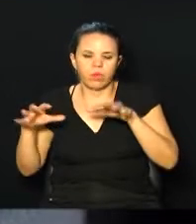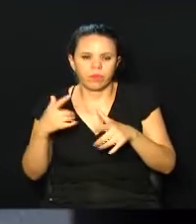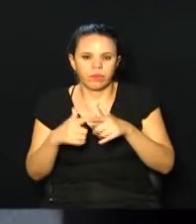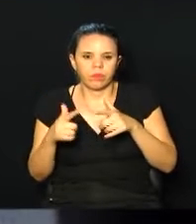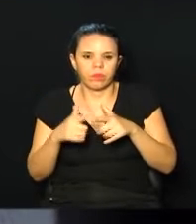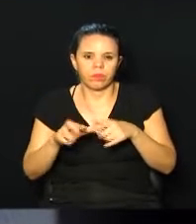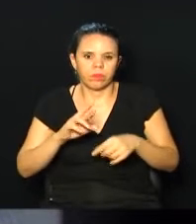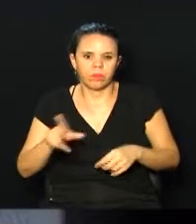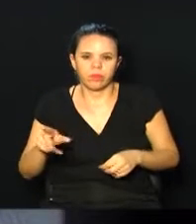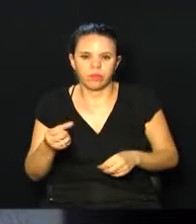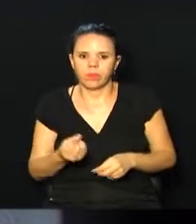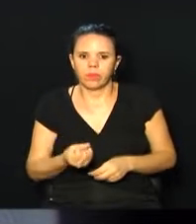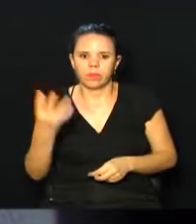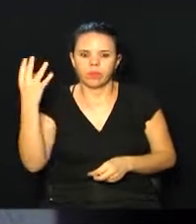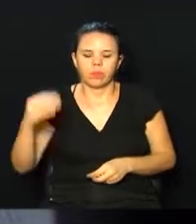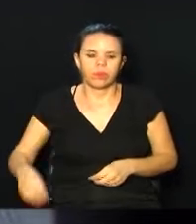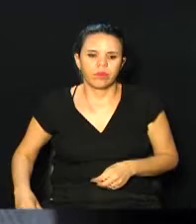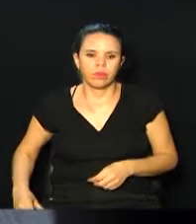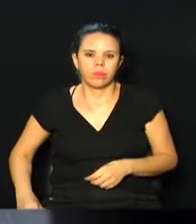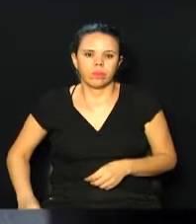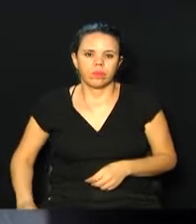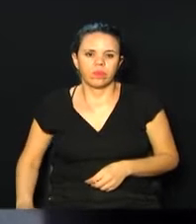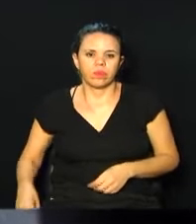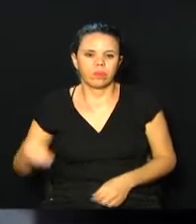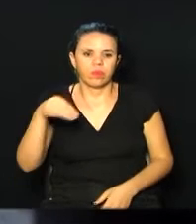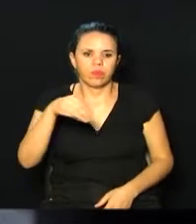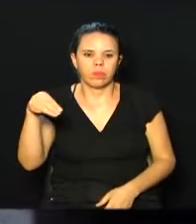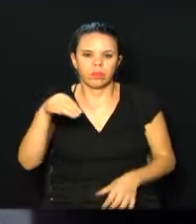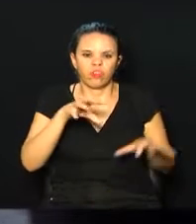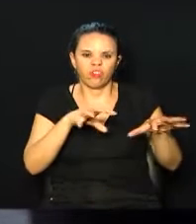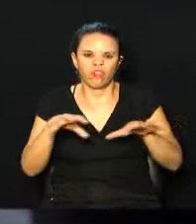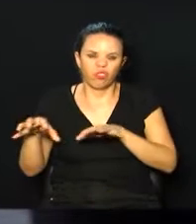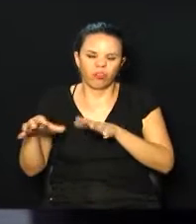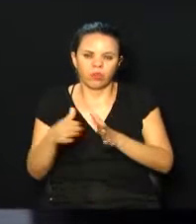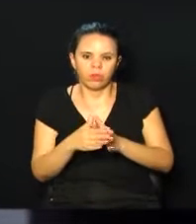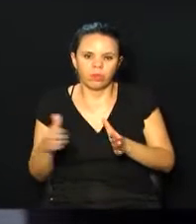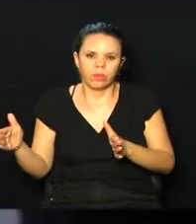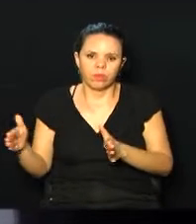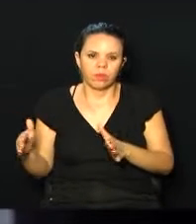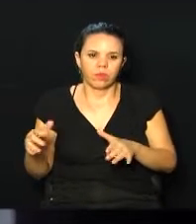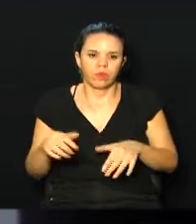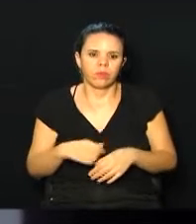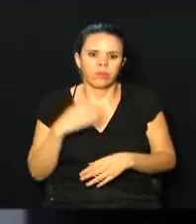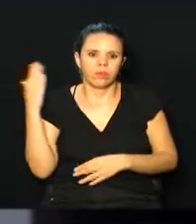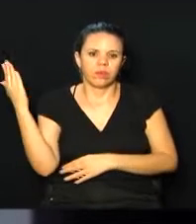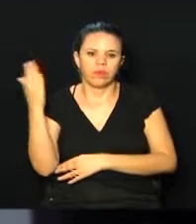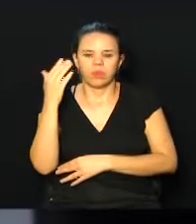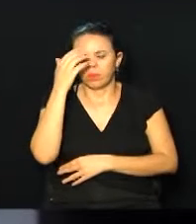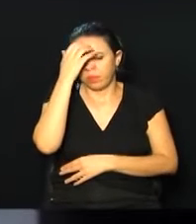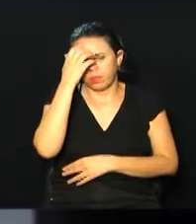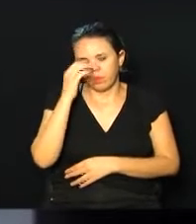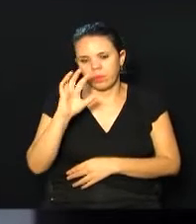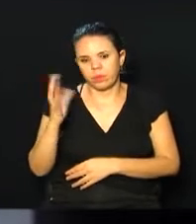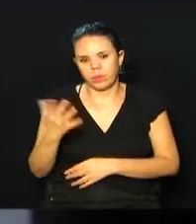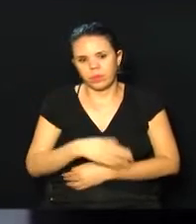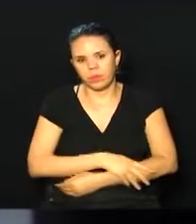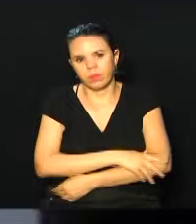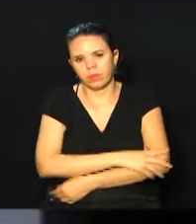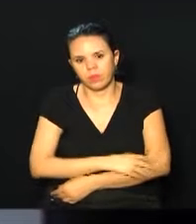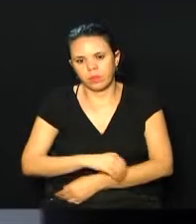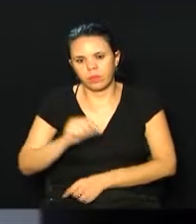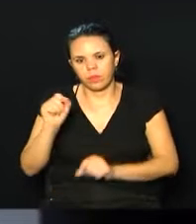não é nem a quantidade de milímetros de chuva que chove durante uma determinada estação. Acontece que o que